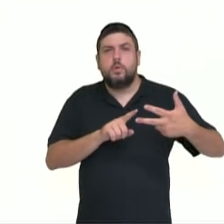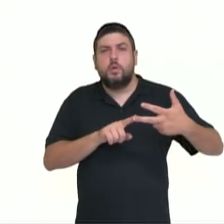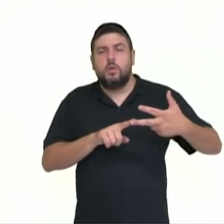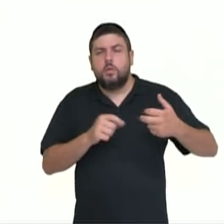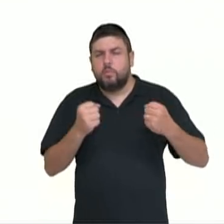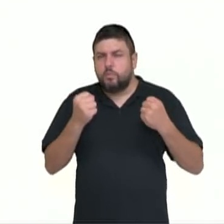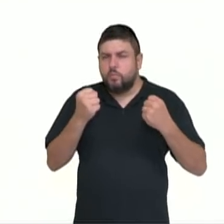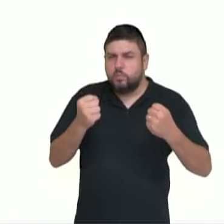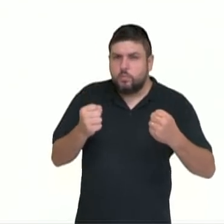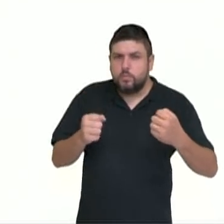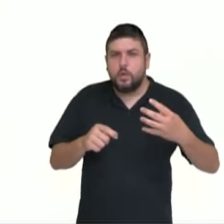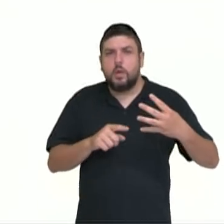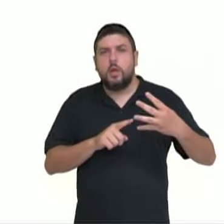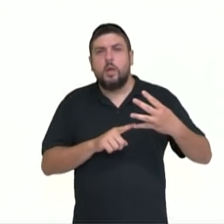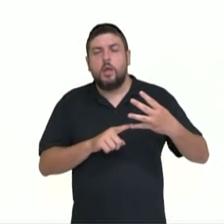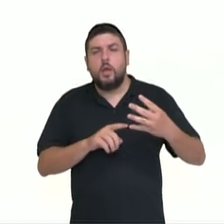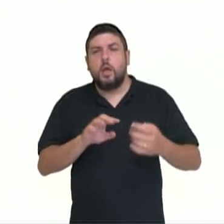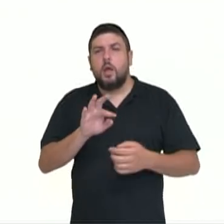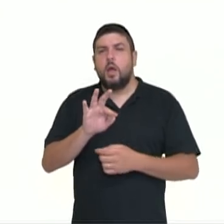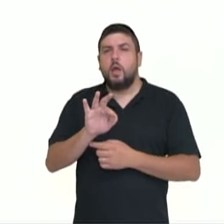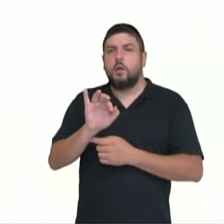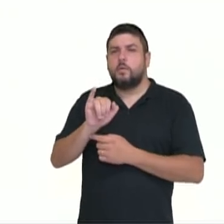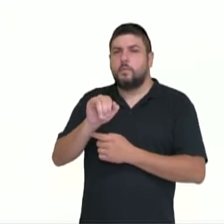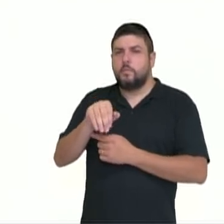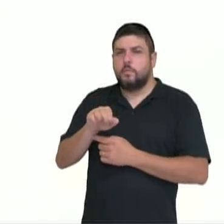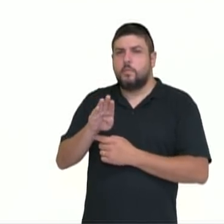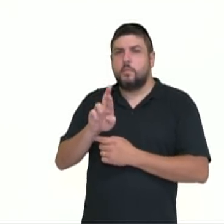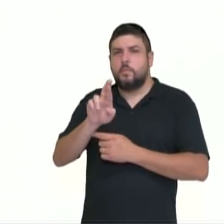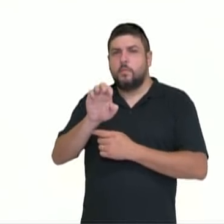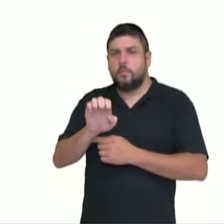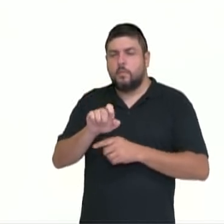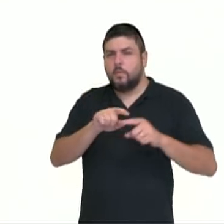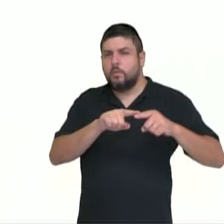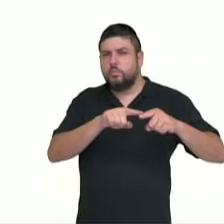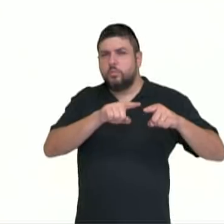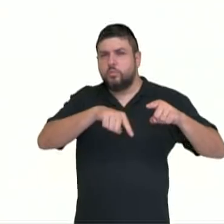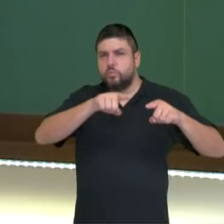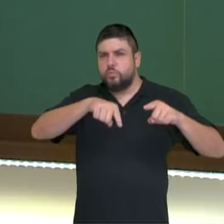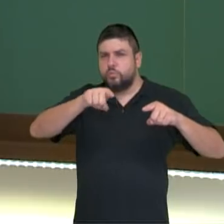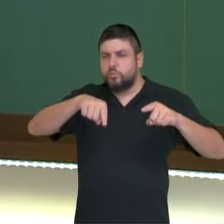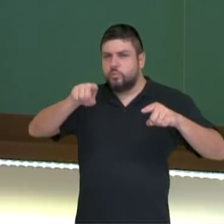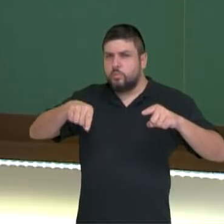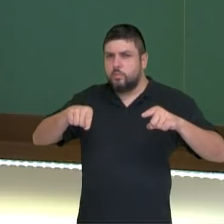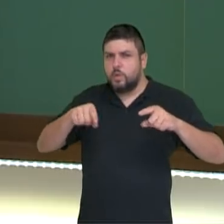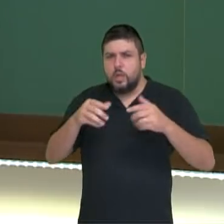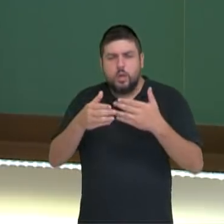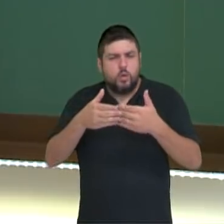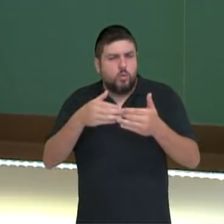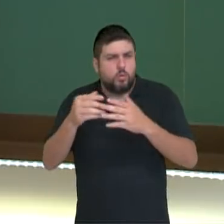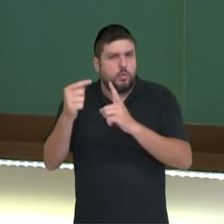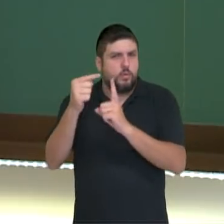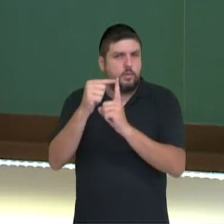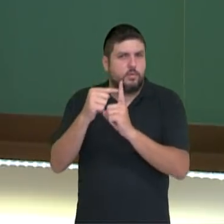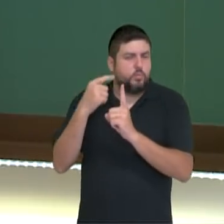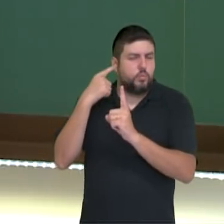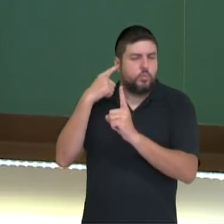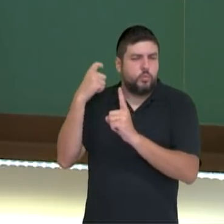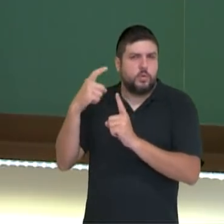intensidade e timbre, que são os elementos de qualquer tipo de som,